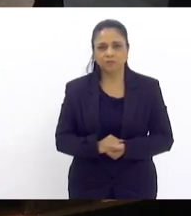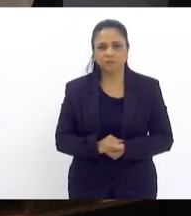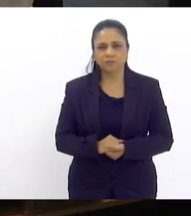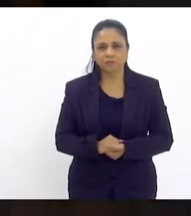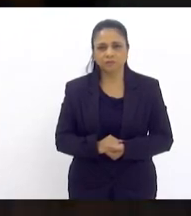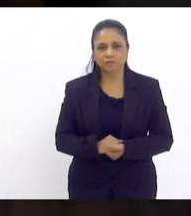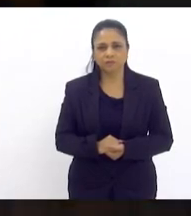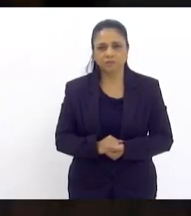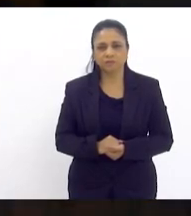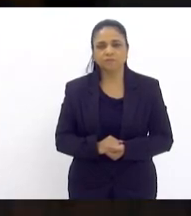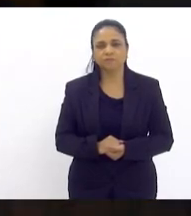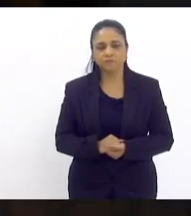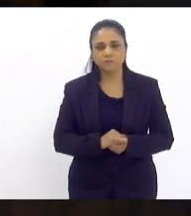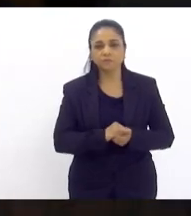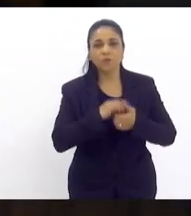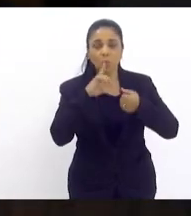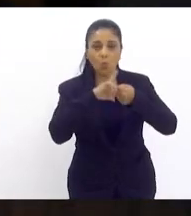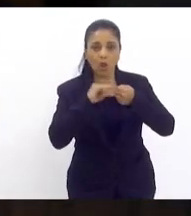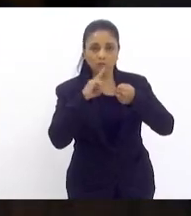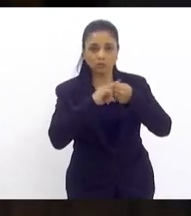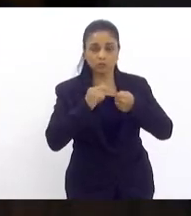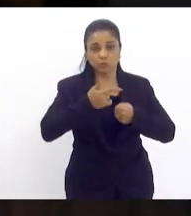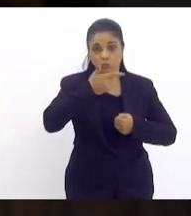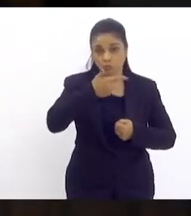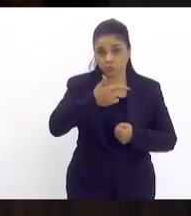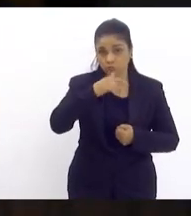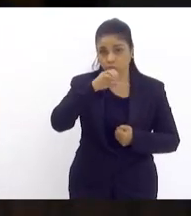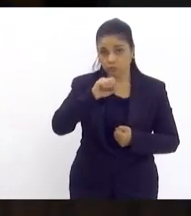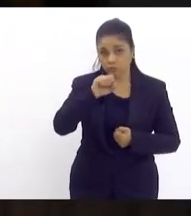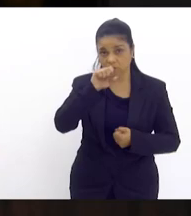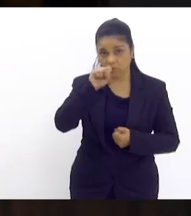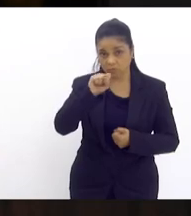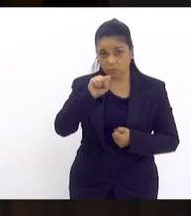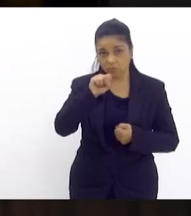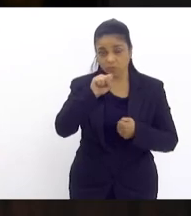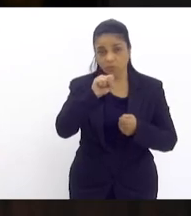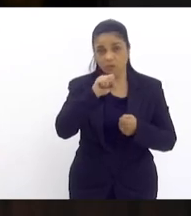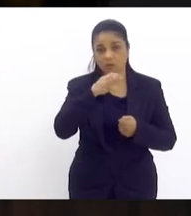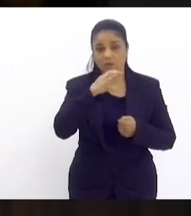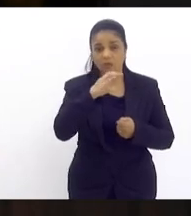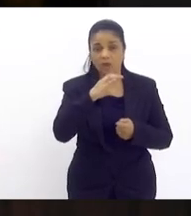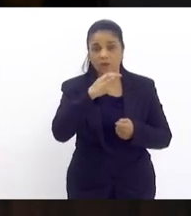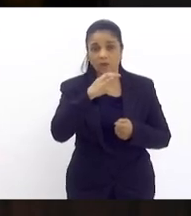no artigo 208 o Capítulo 4